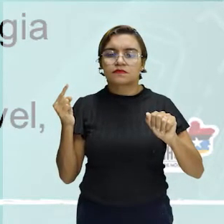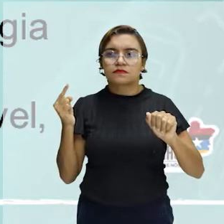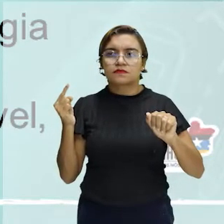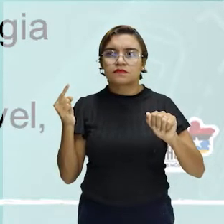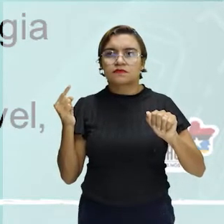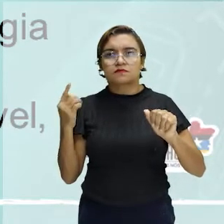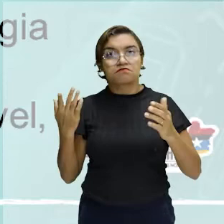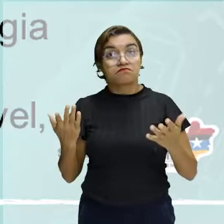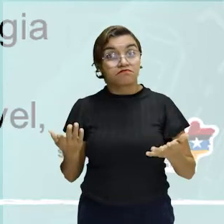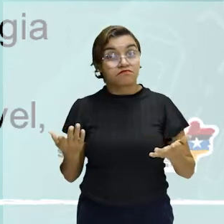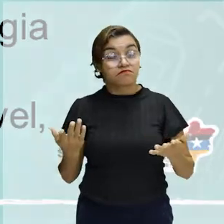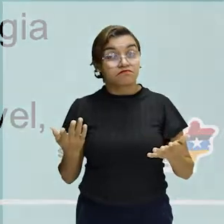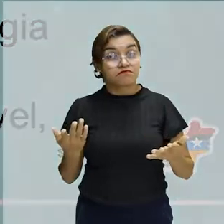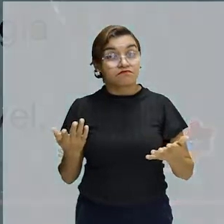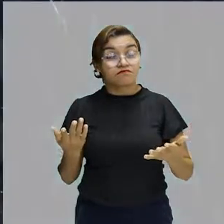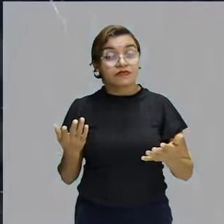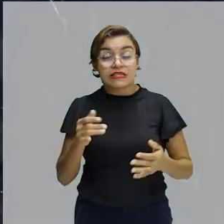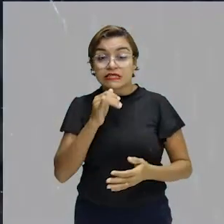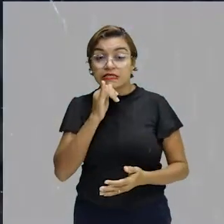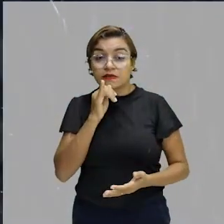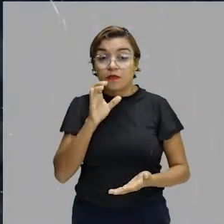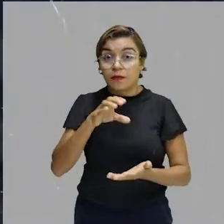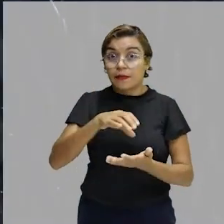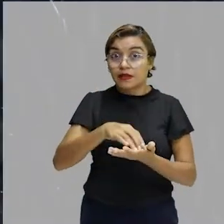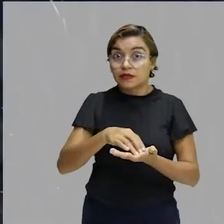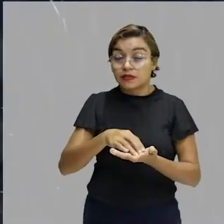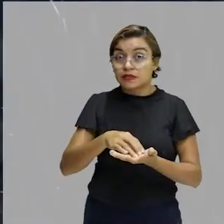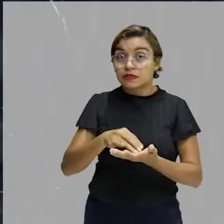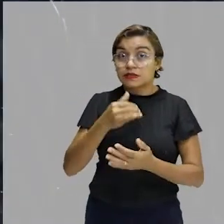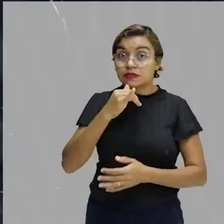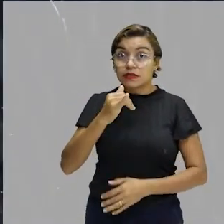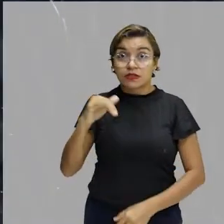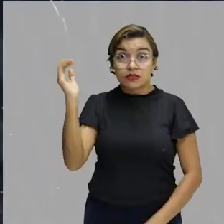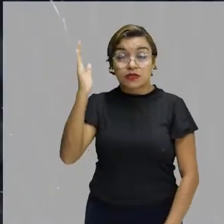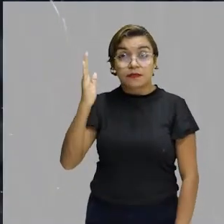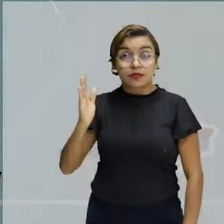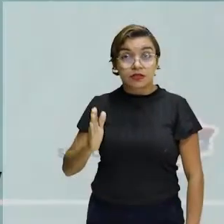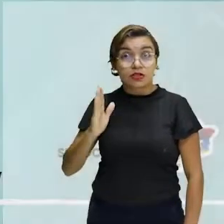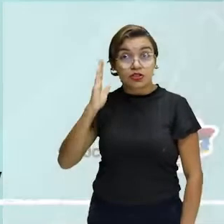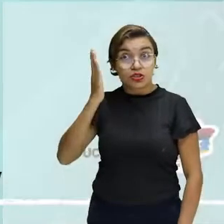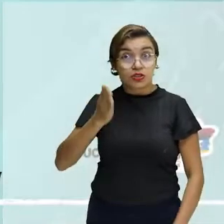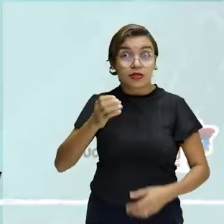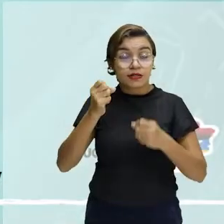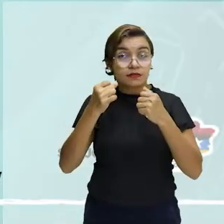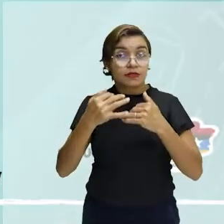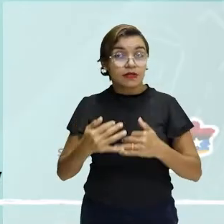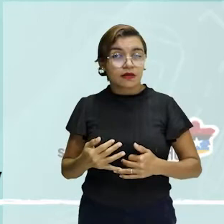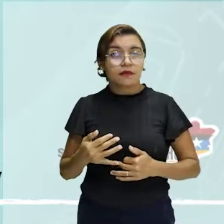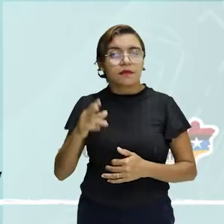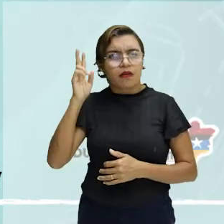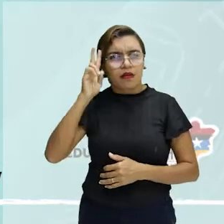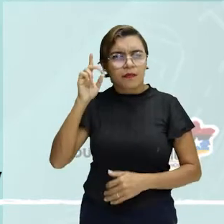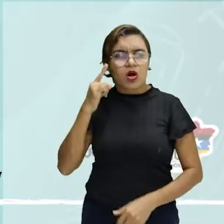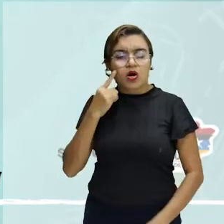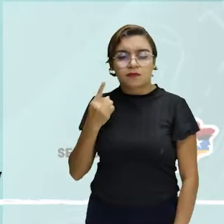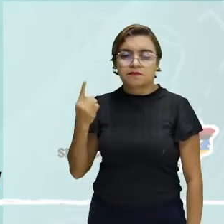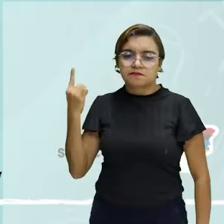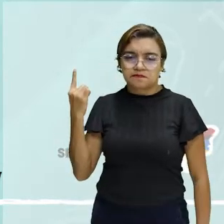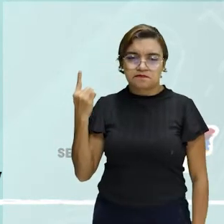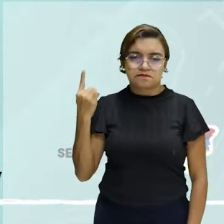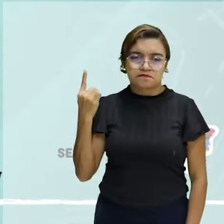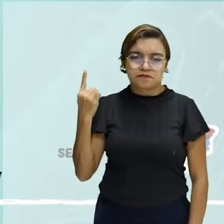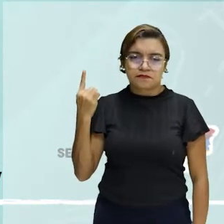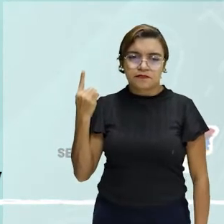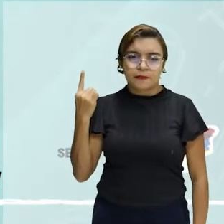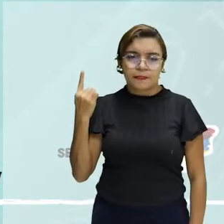energia. Gente, a matriz energética brasileira, nós já falamos, vamos relembrar. A matriz energética brasileira, embora ela tenha uma